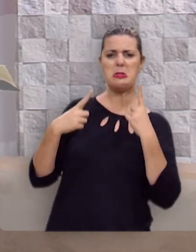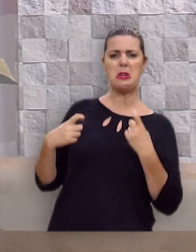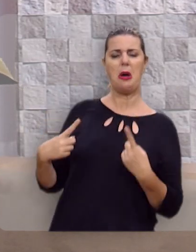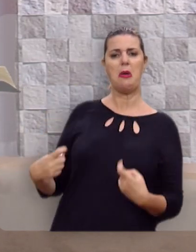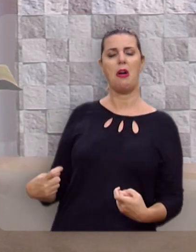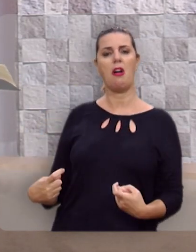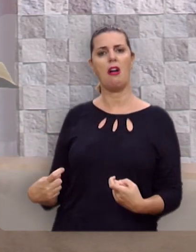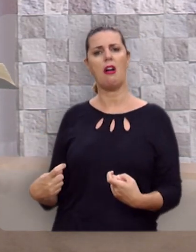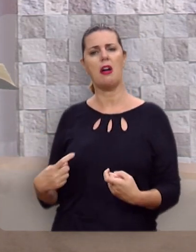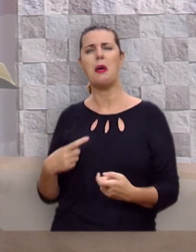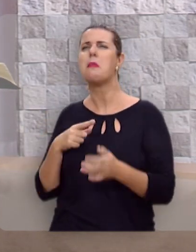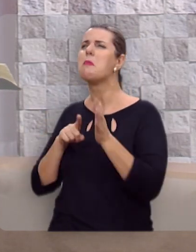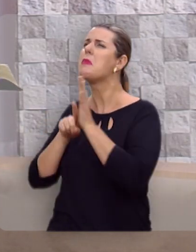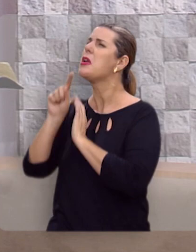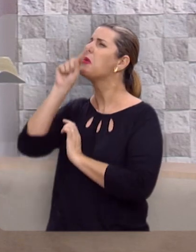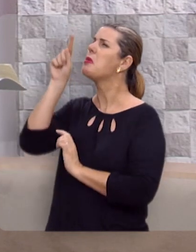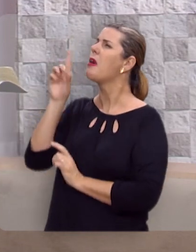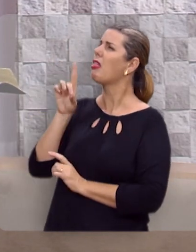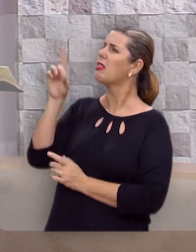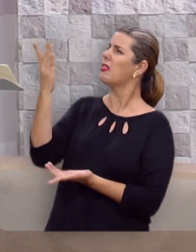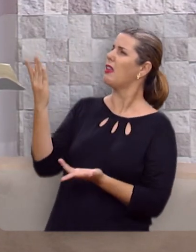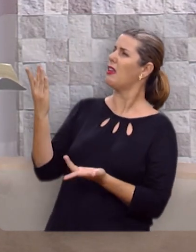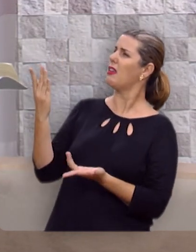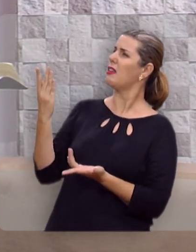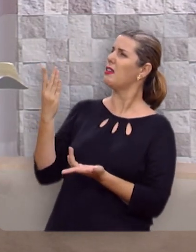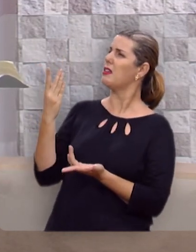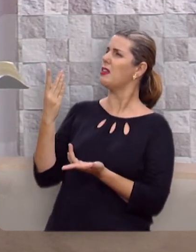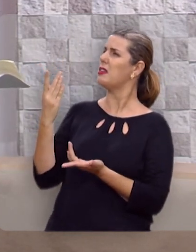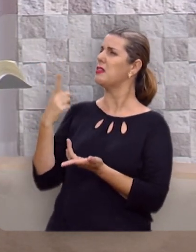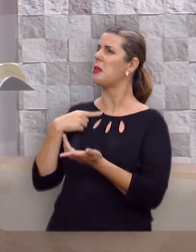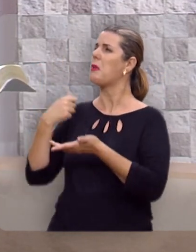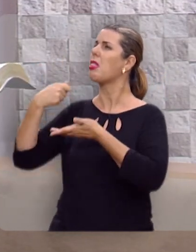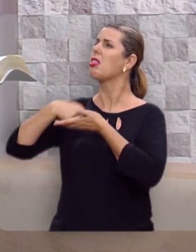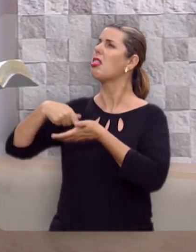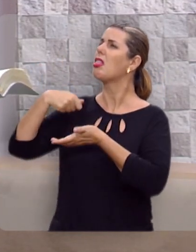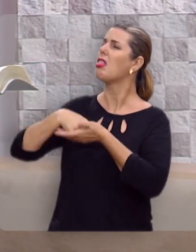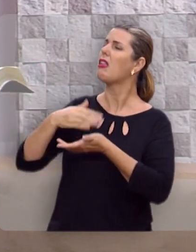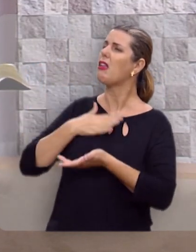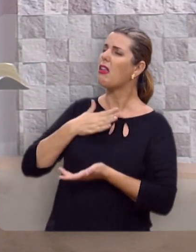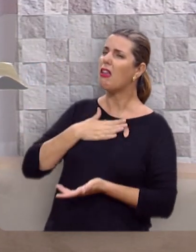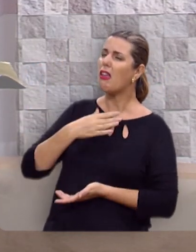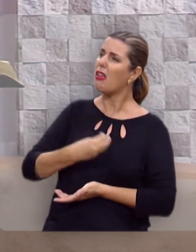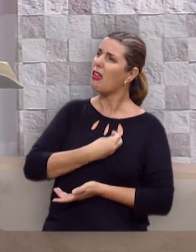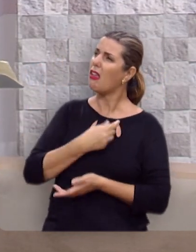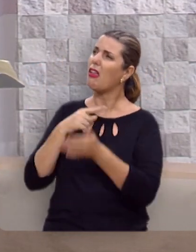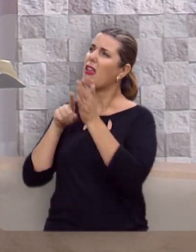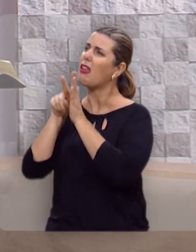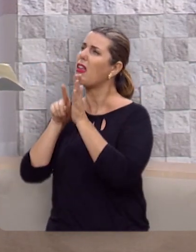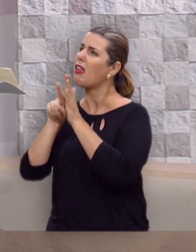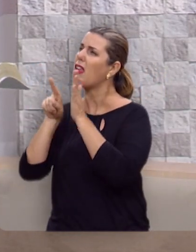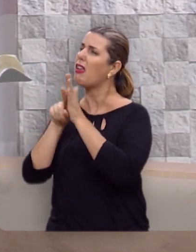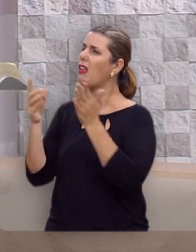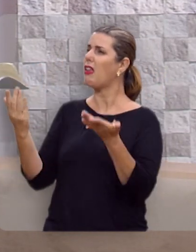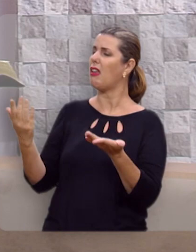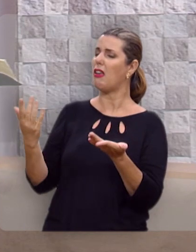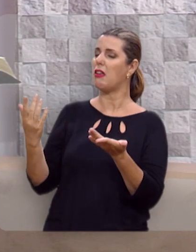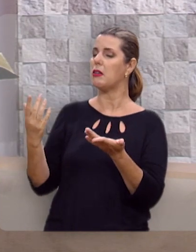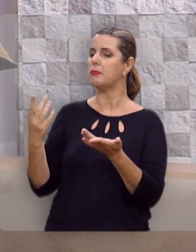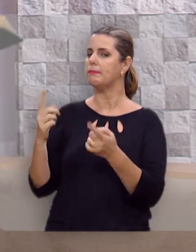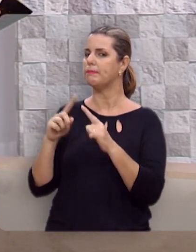ele chora, ele pergunta para Deus, ele se defende, ele